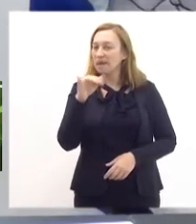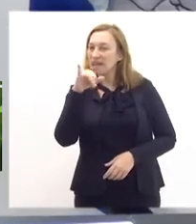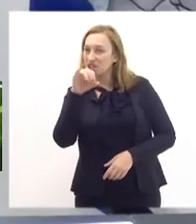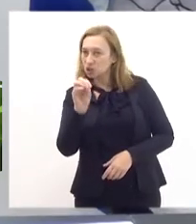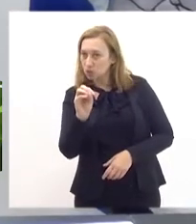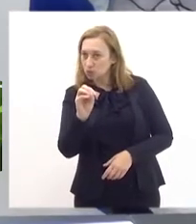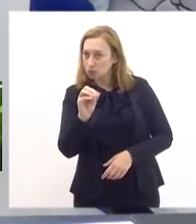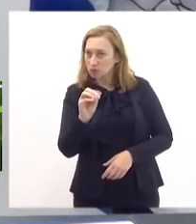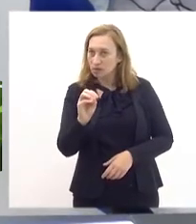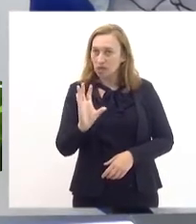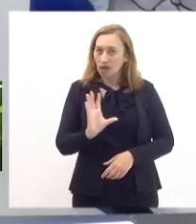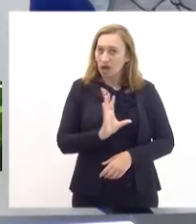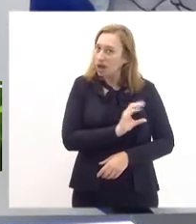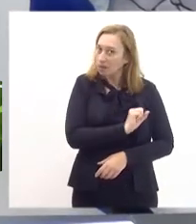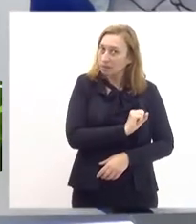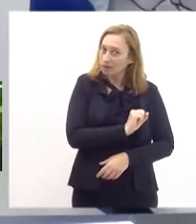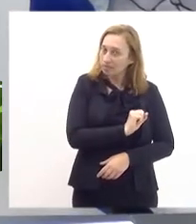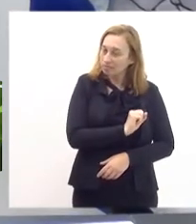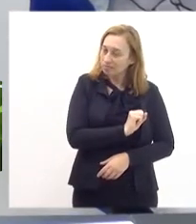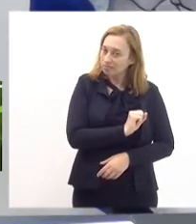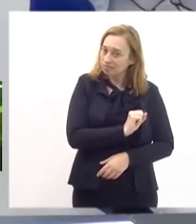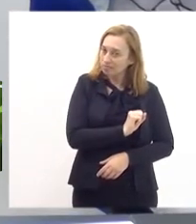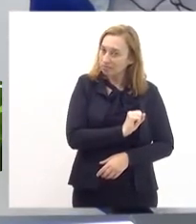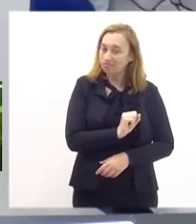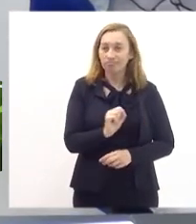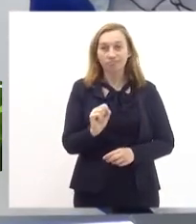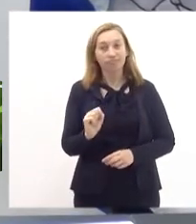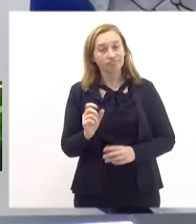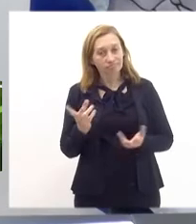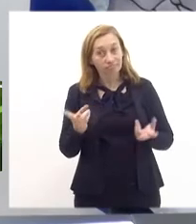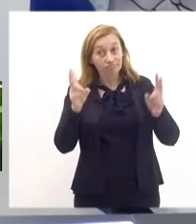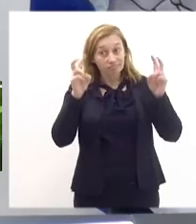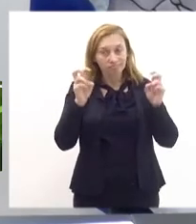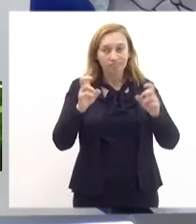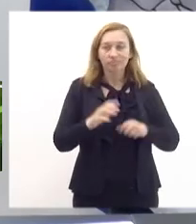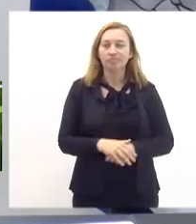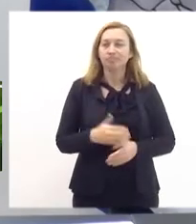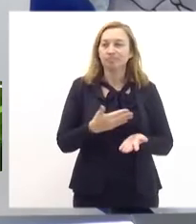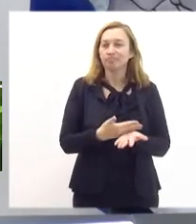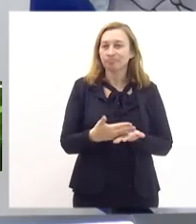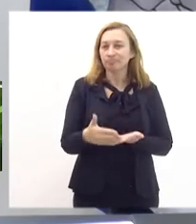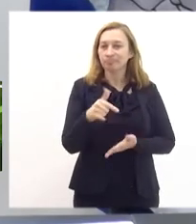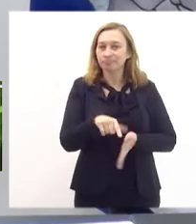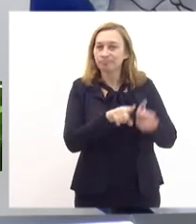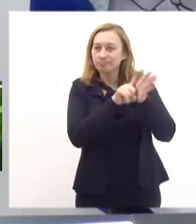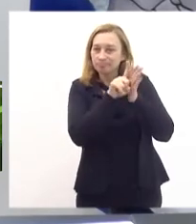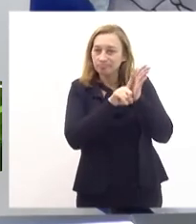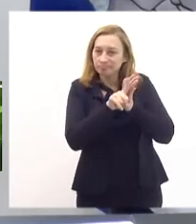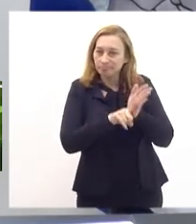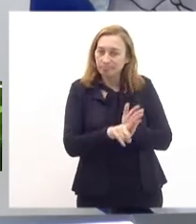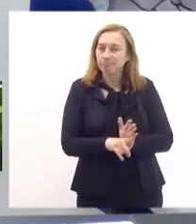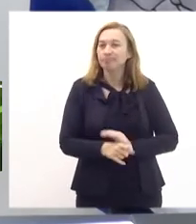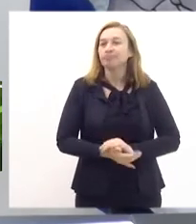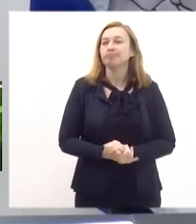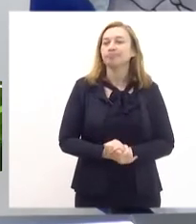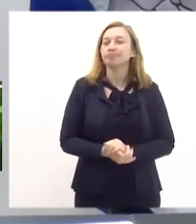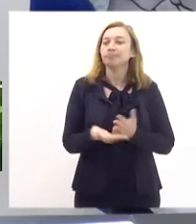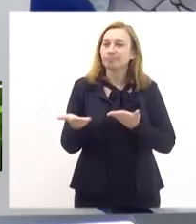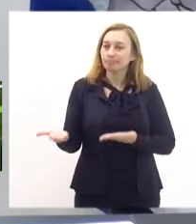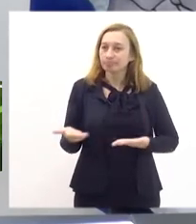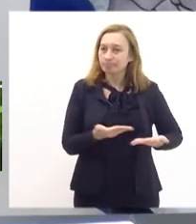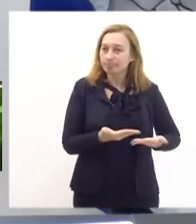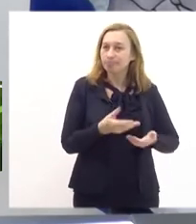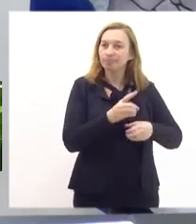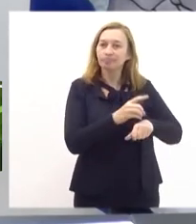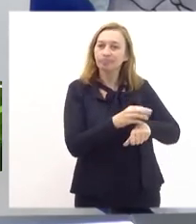que é um apaixonado pelo tema. Então, eu queria iniciar aqui a análise, convidando a